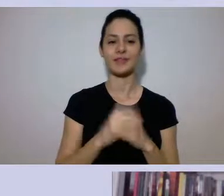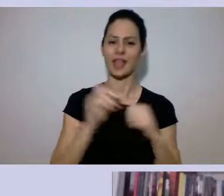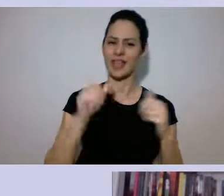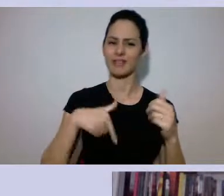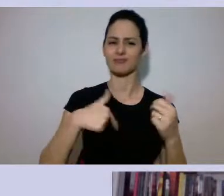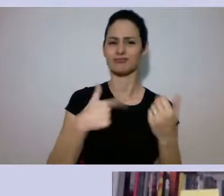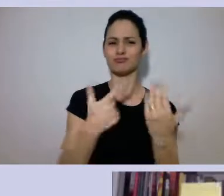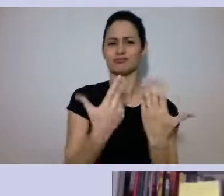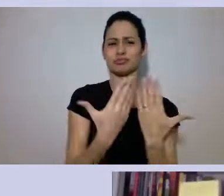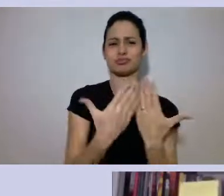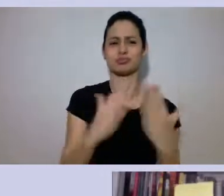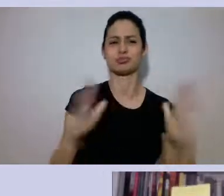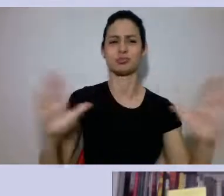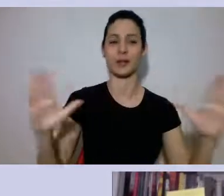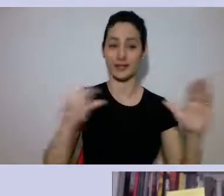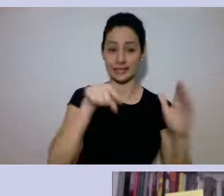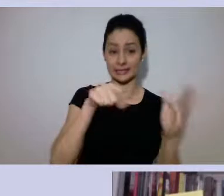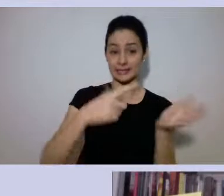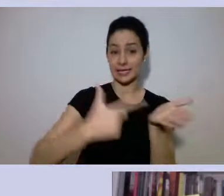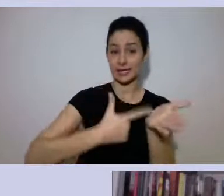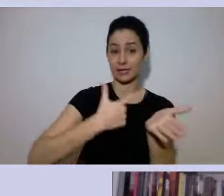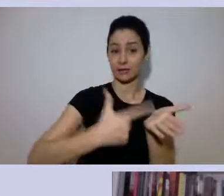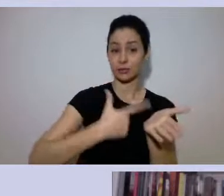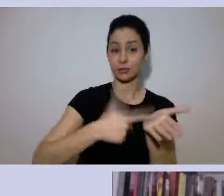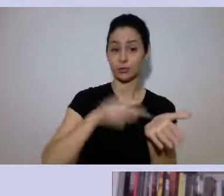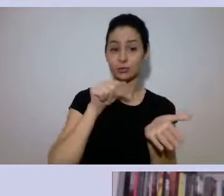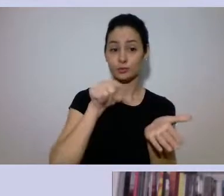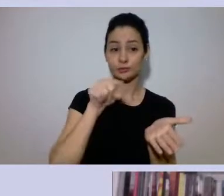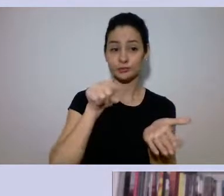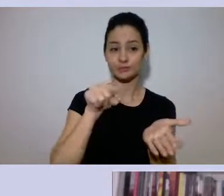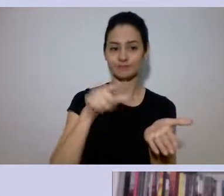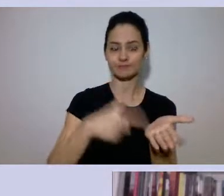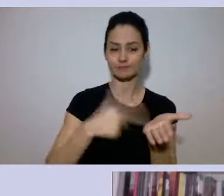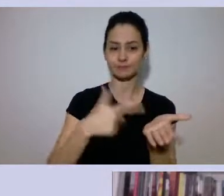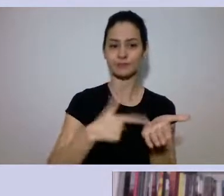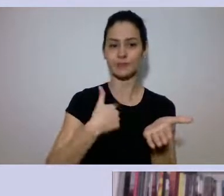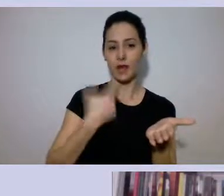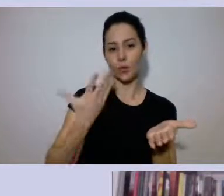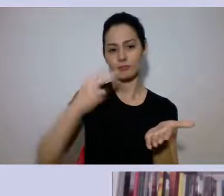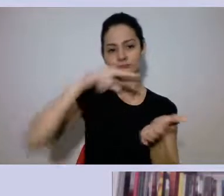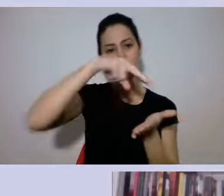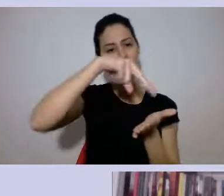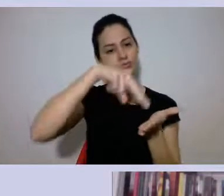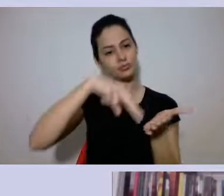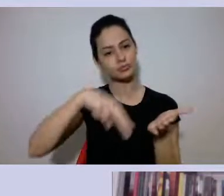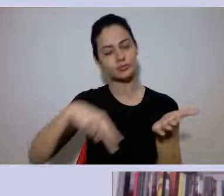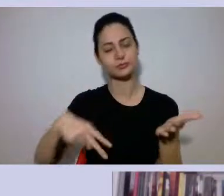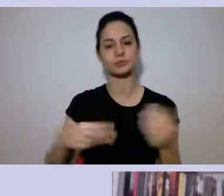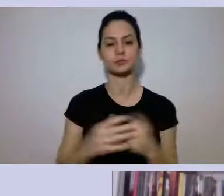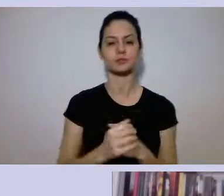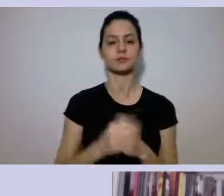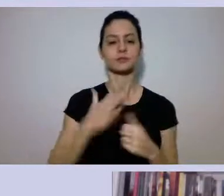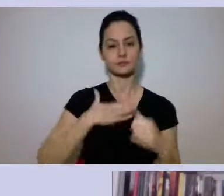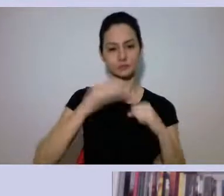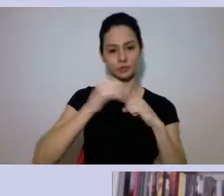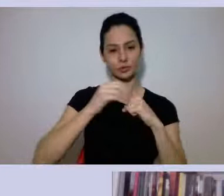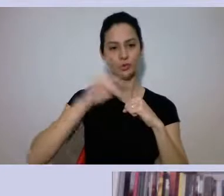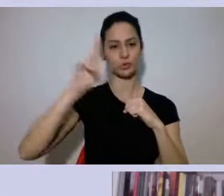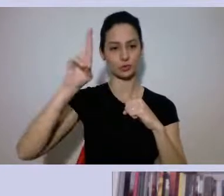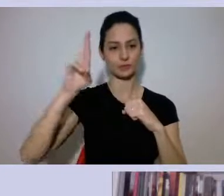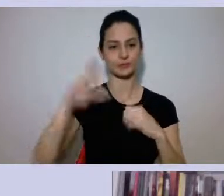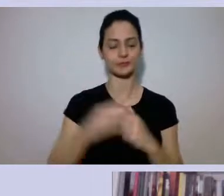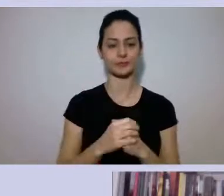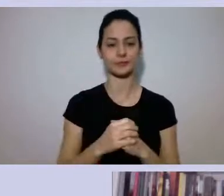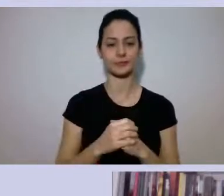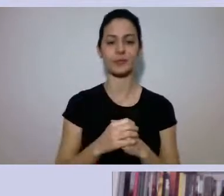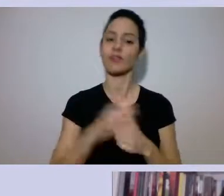abrangente desse livro aqui, que é um dos livros que eu estou lendo para o meu doutorado, e eu vou